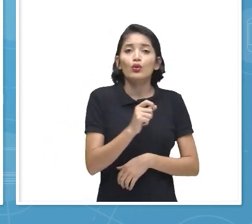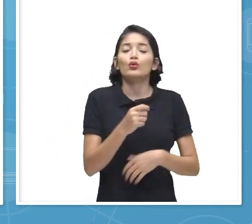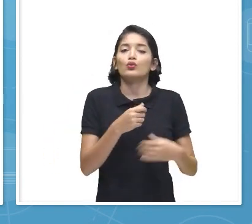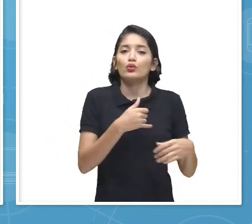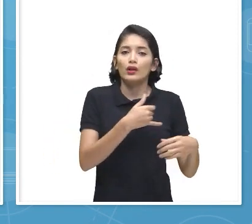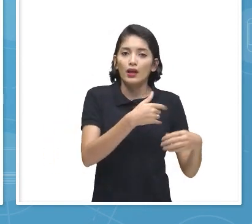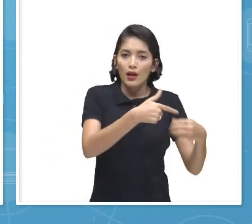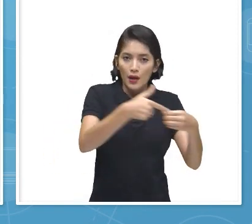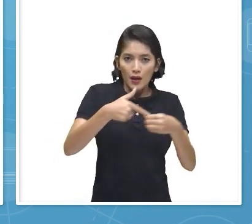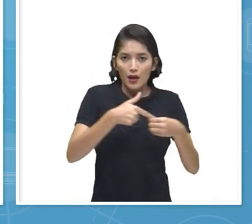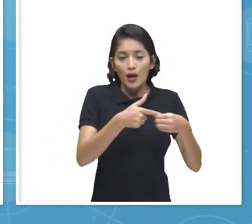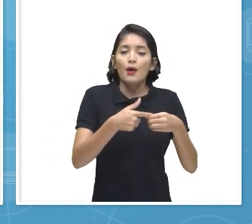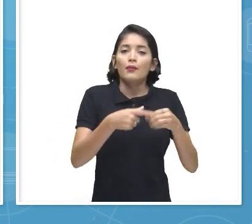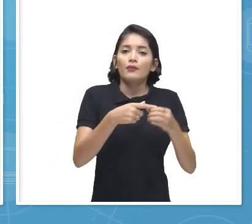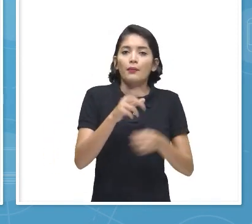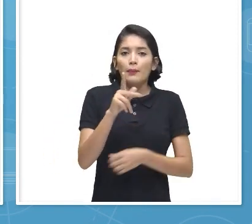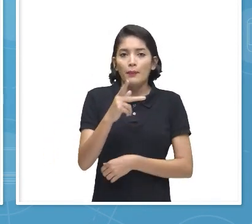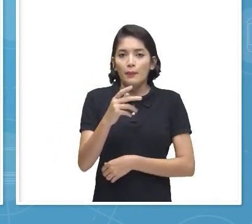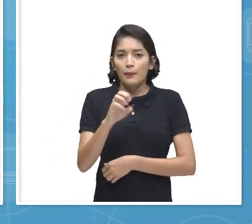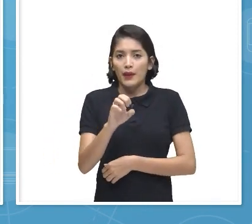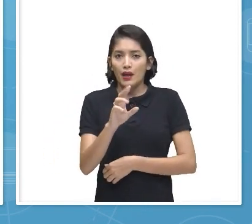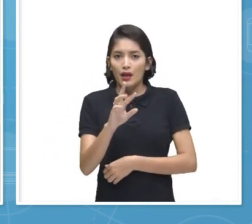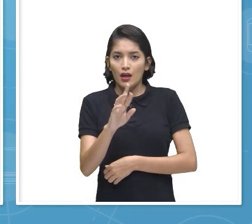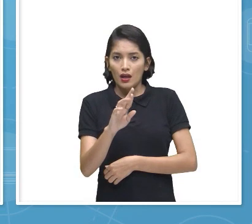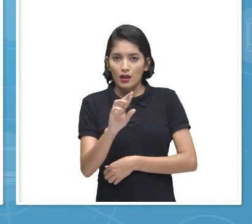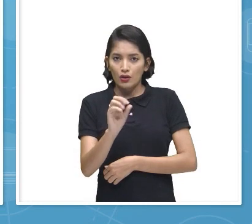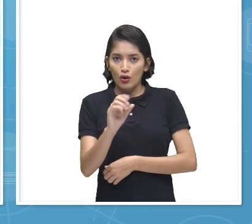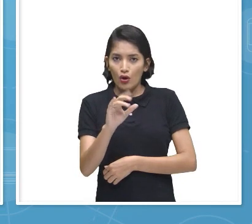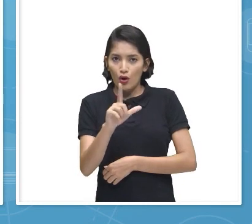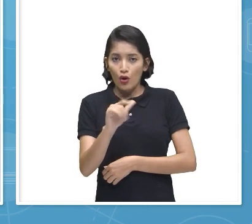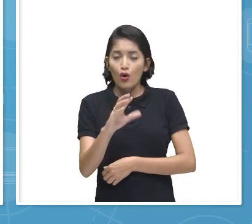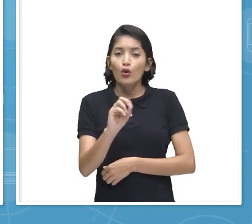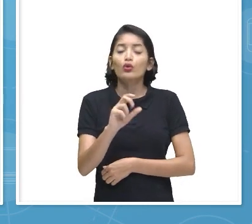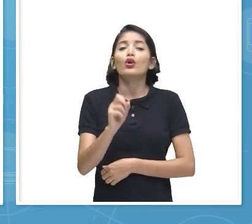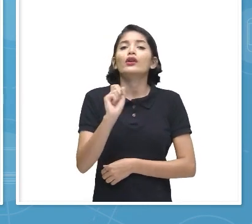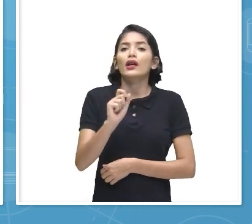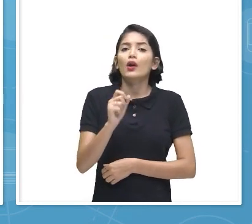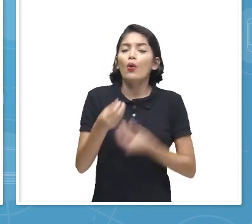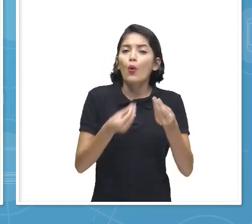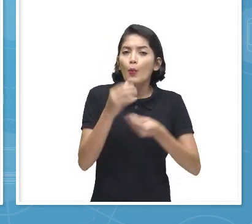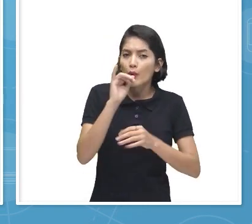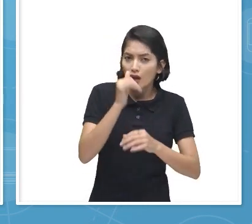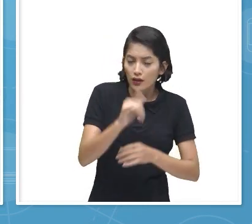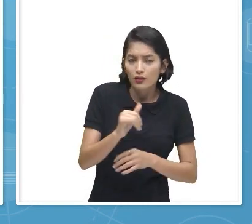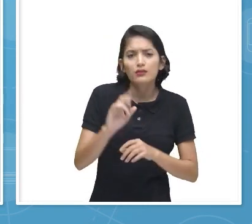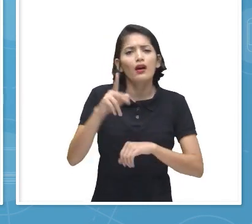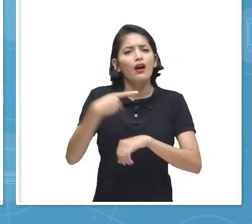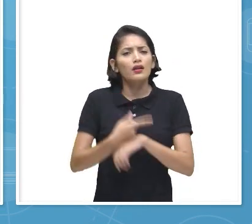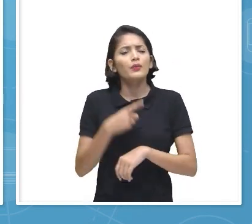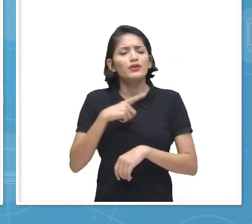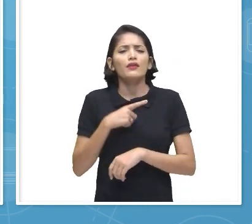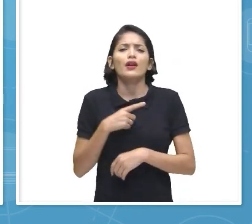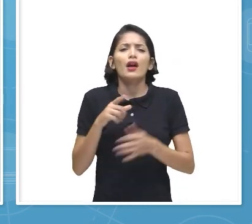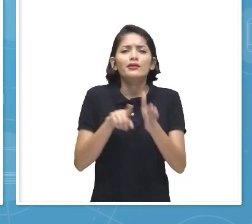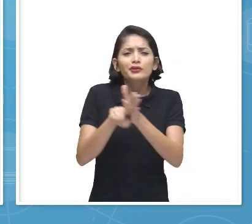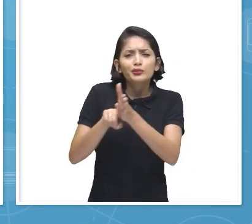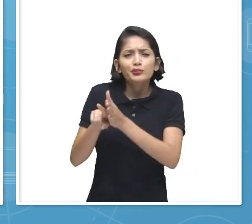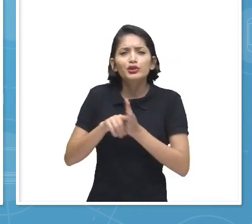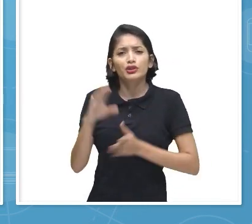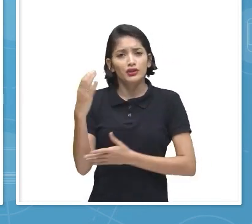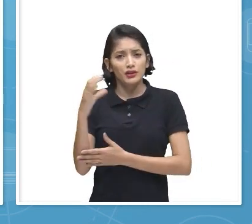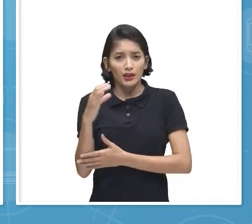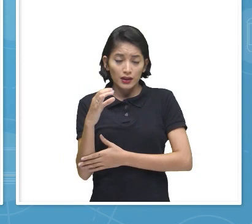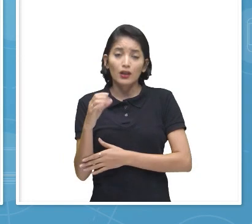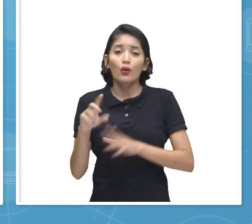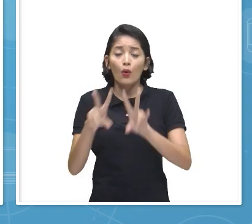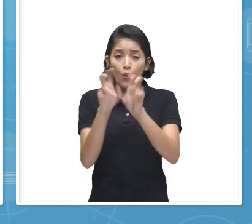fonte de energia. Então, a gente tem toda essa aceleração devido ao desenvolvimento das pesquisas científicas envolvendo diretamente as indústrias. Vamos